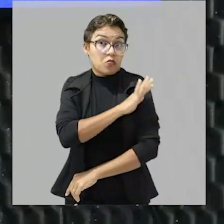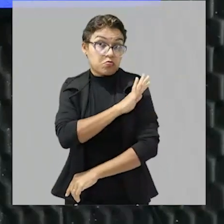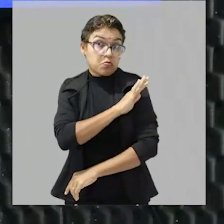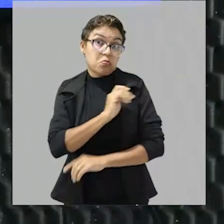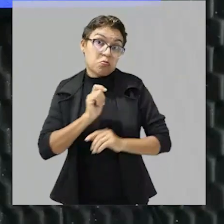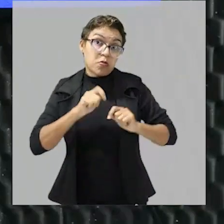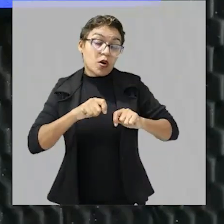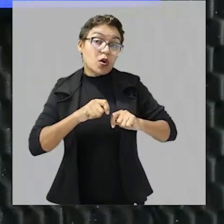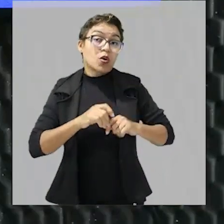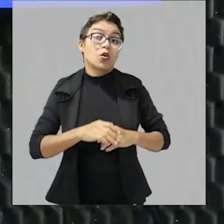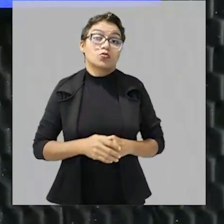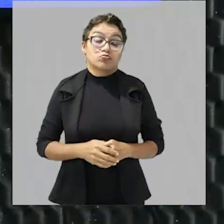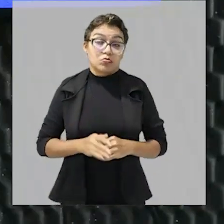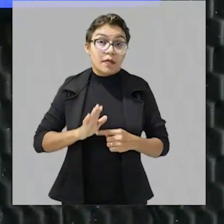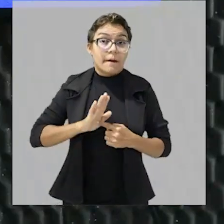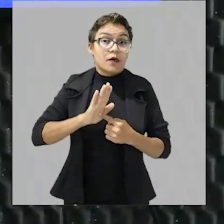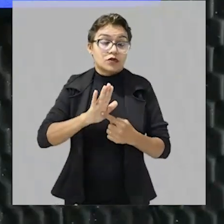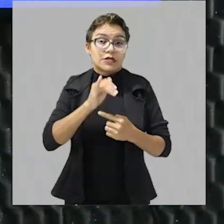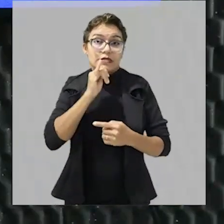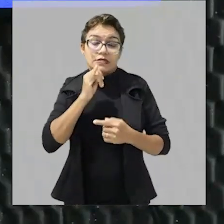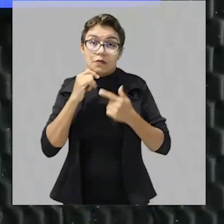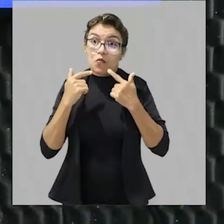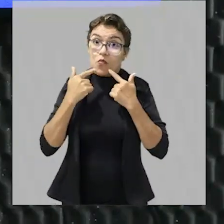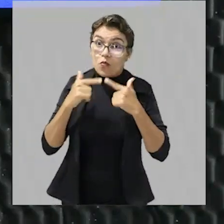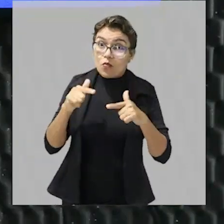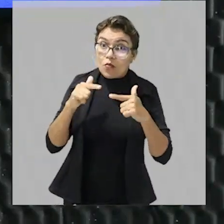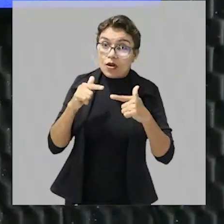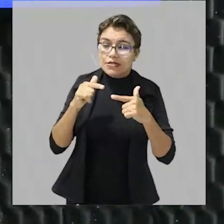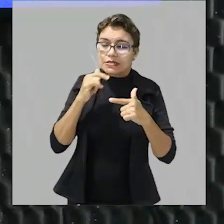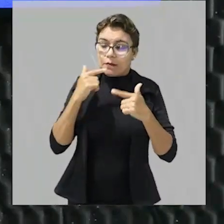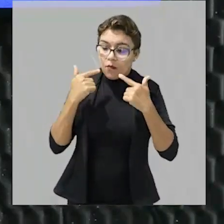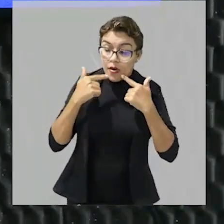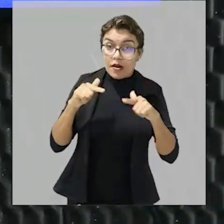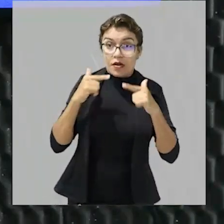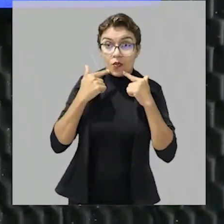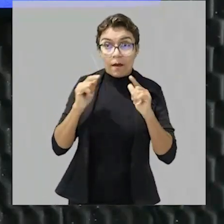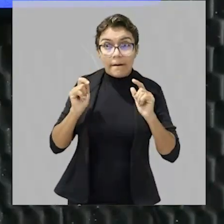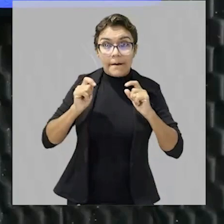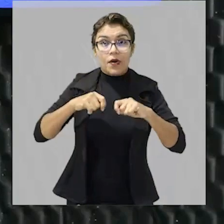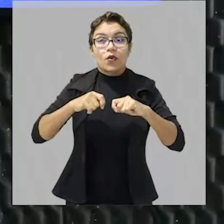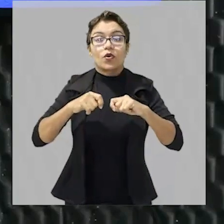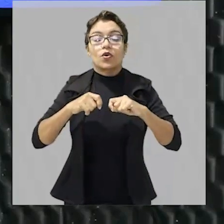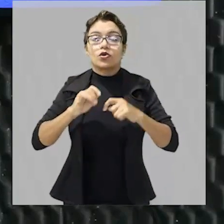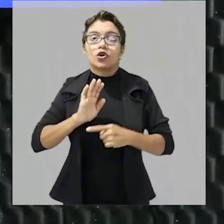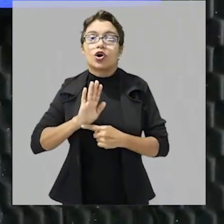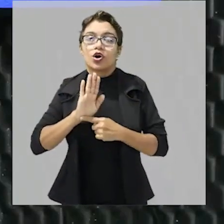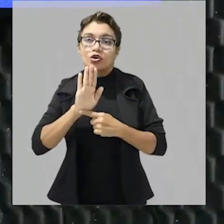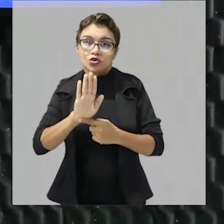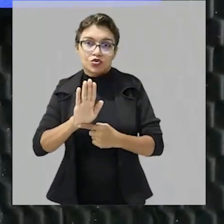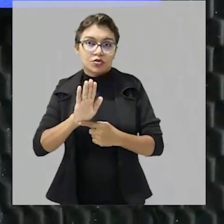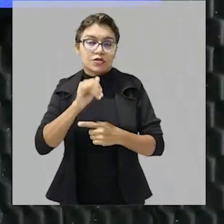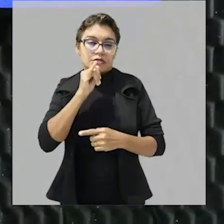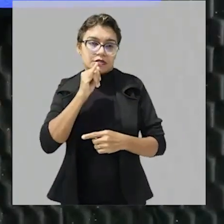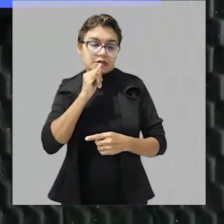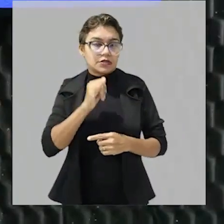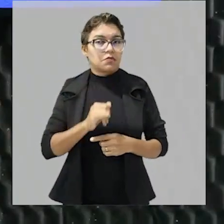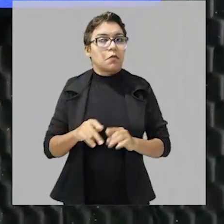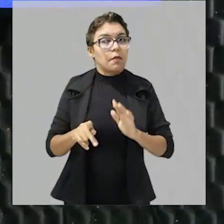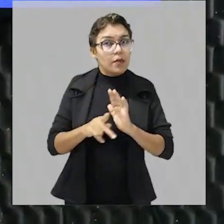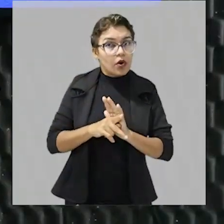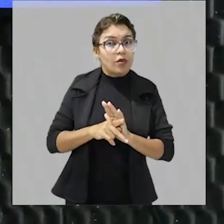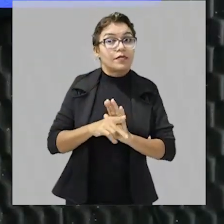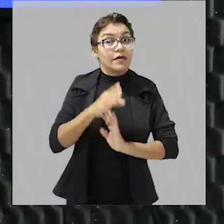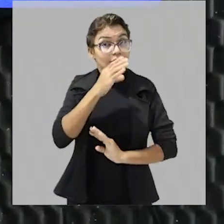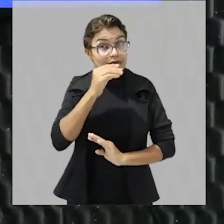opostos. Benéfico e maléfico, grande e pequeno, certo e errado, objetivo e finalidade, pobre e rico. Essa questão é